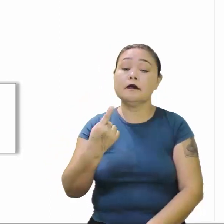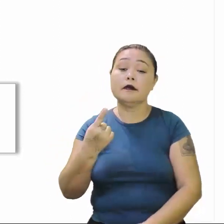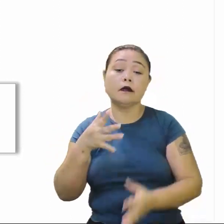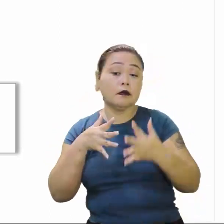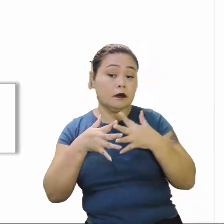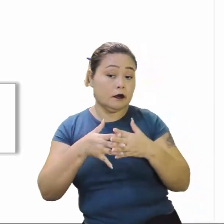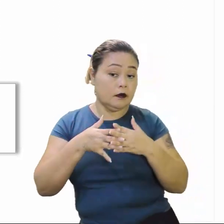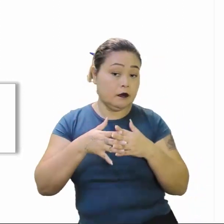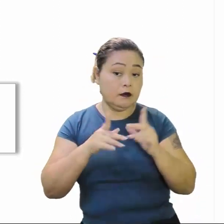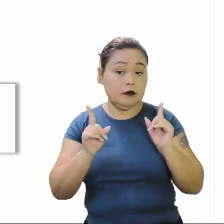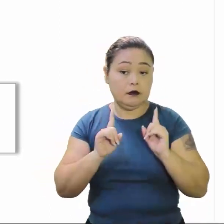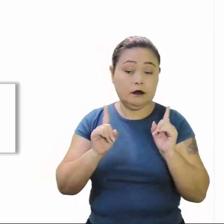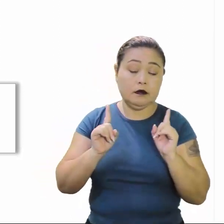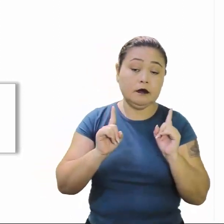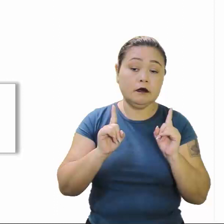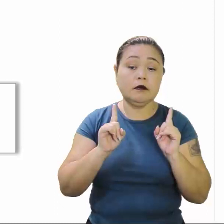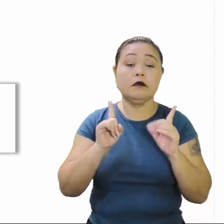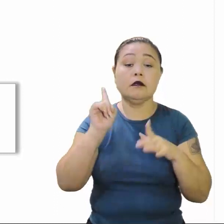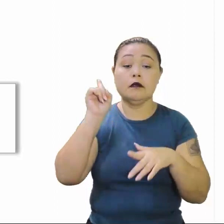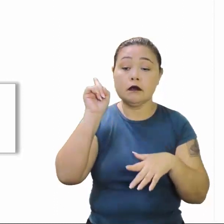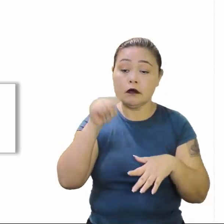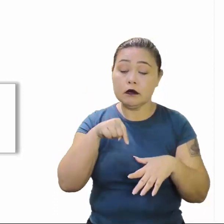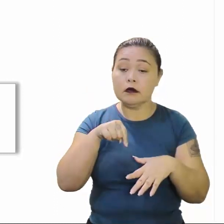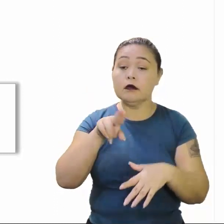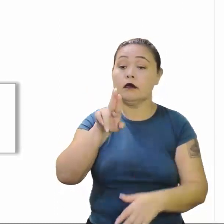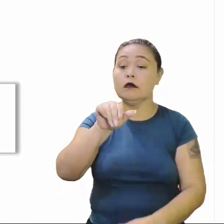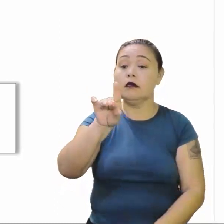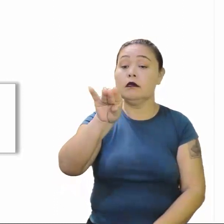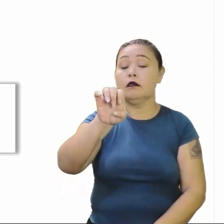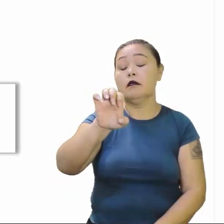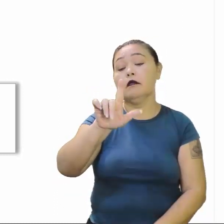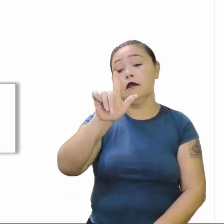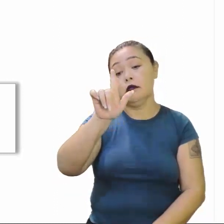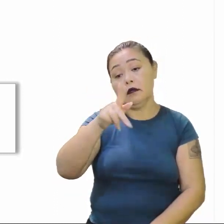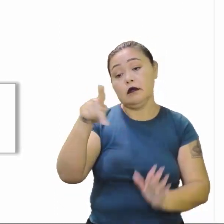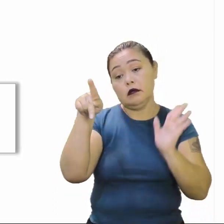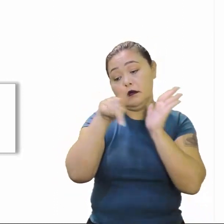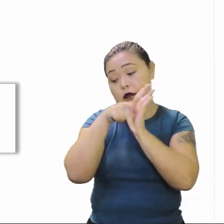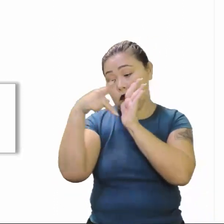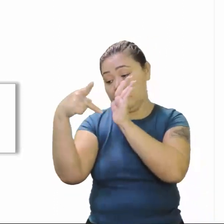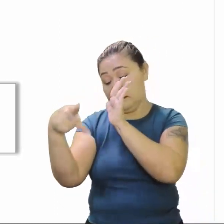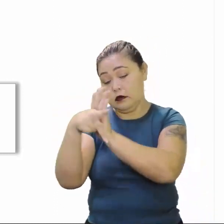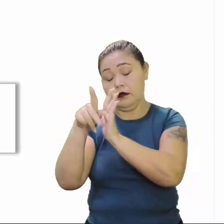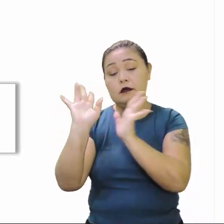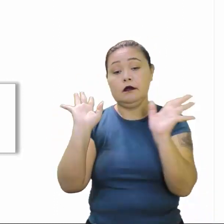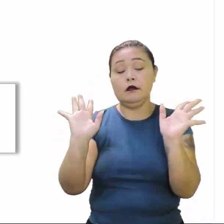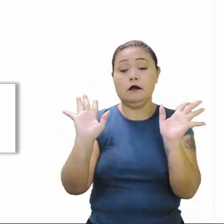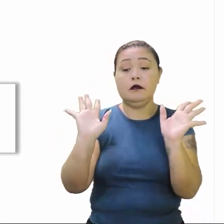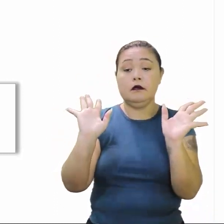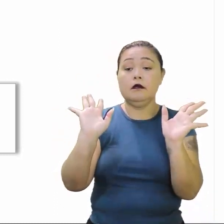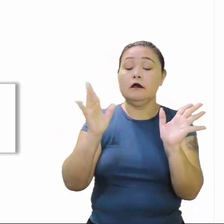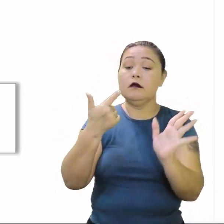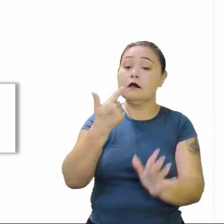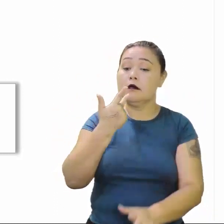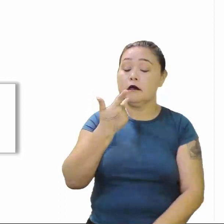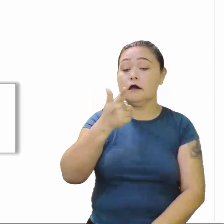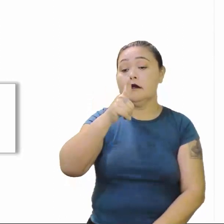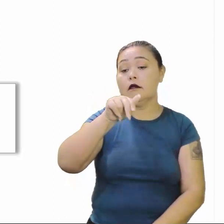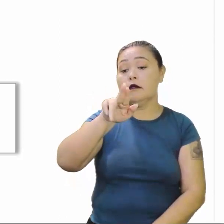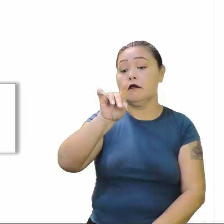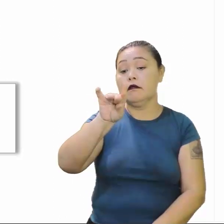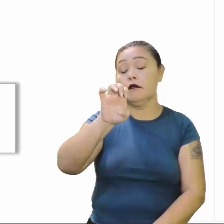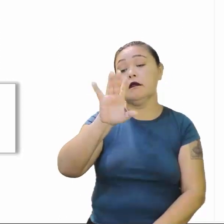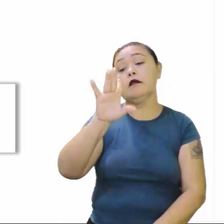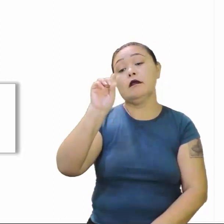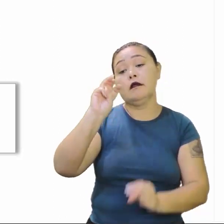confunda essas unidades de grandeza, tá bom? Uma vez que nós estamos trabalhando com a grandeza, massa e